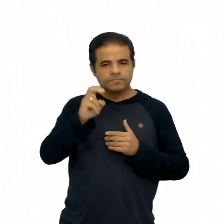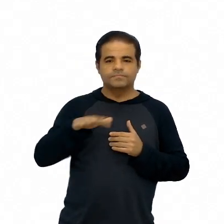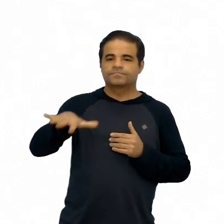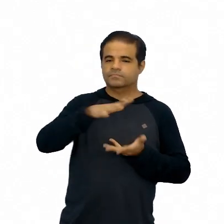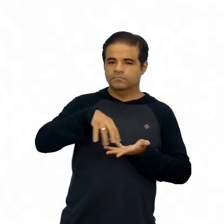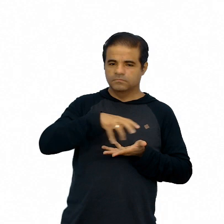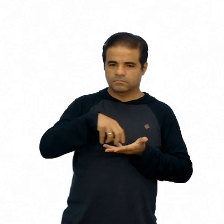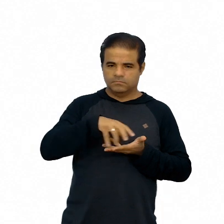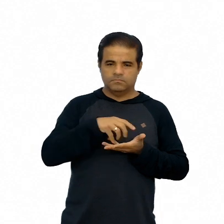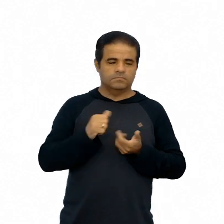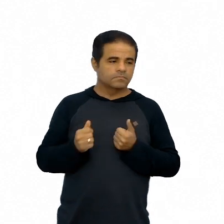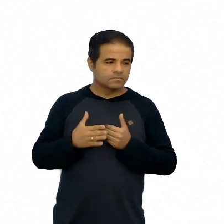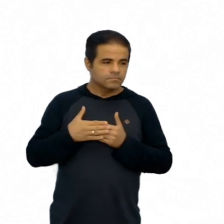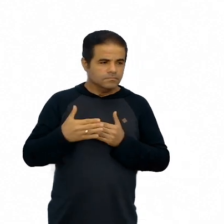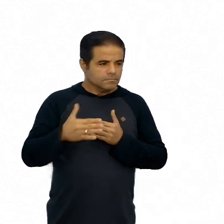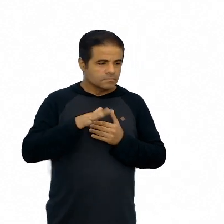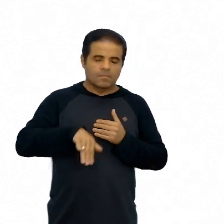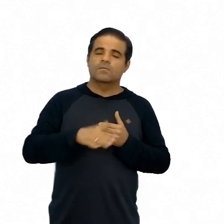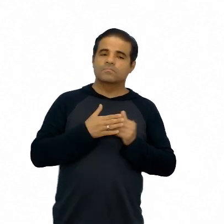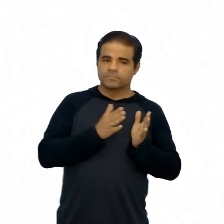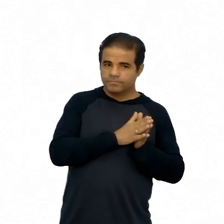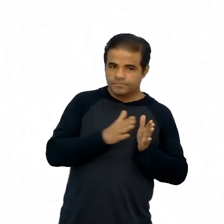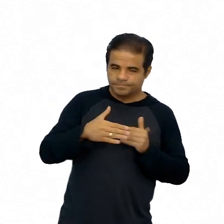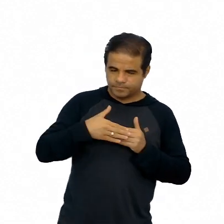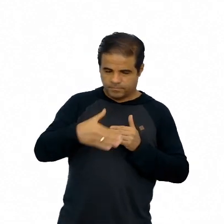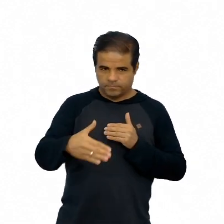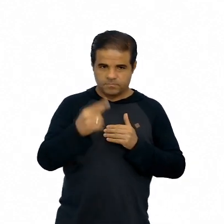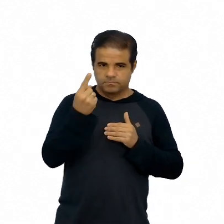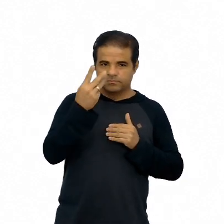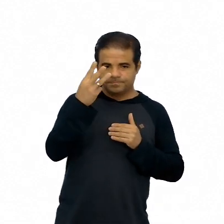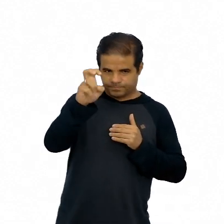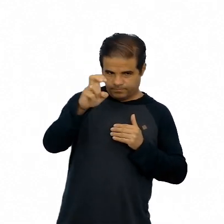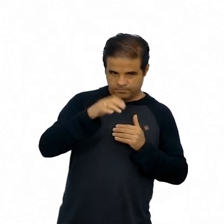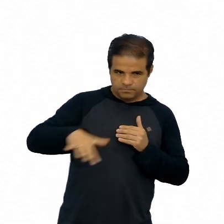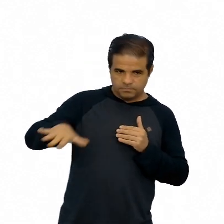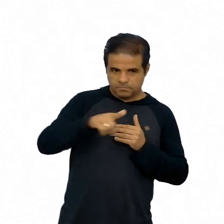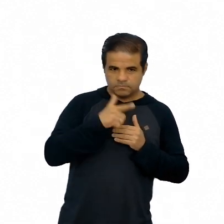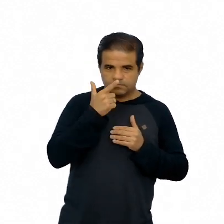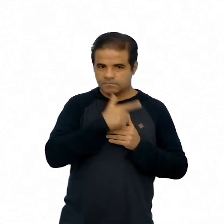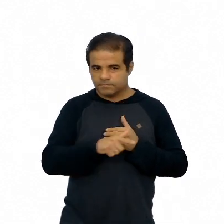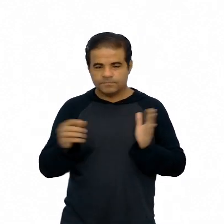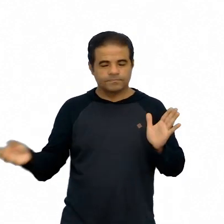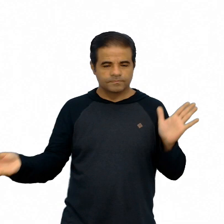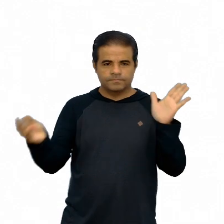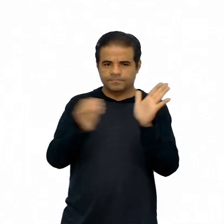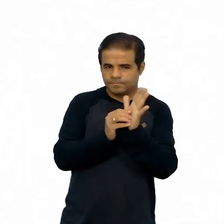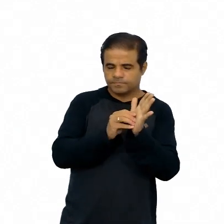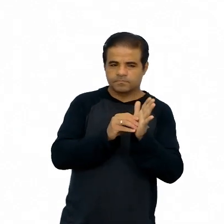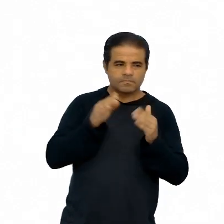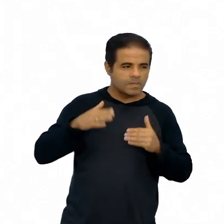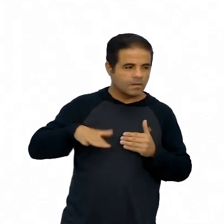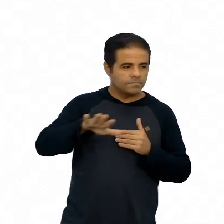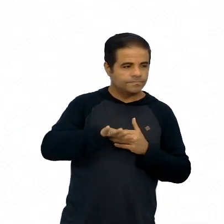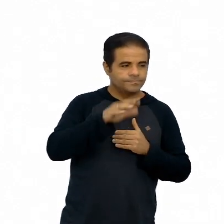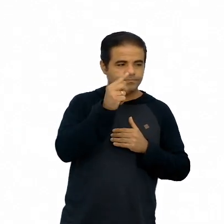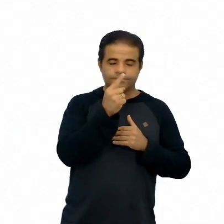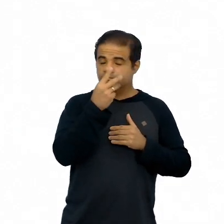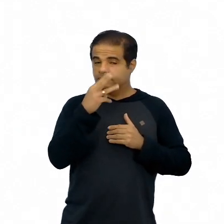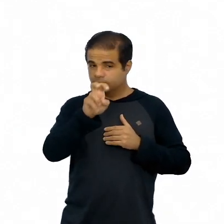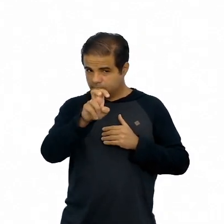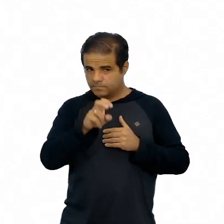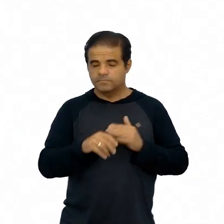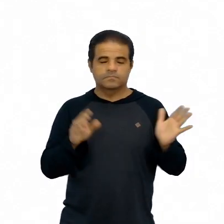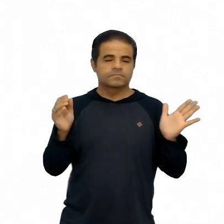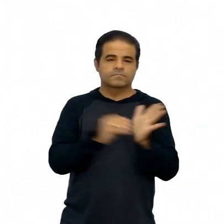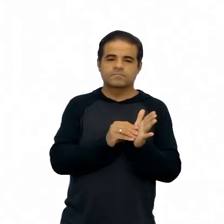Para 360, falta quanto? Falta 135. Então, eu já consigo determinar esse valor. Então, 135, na